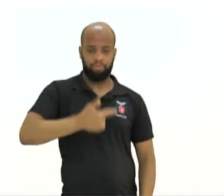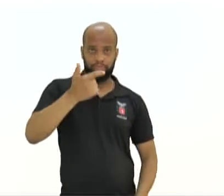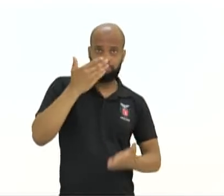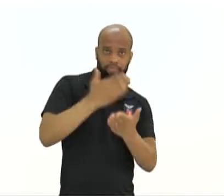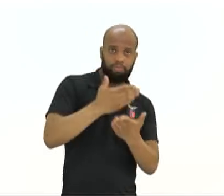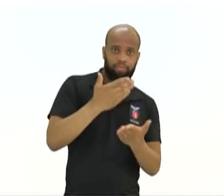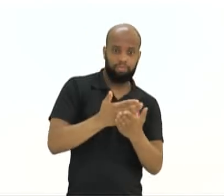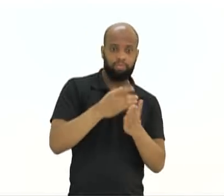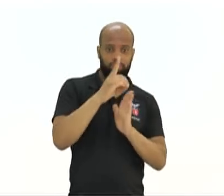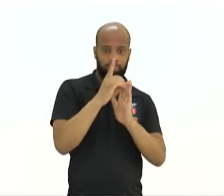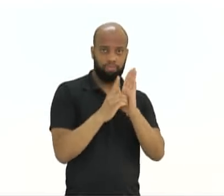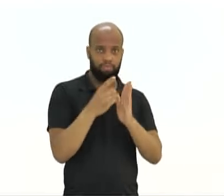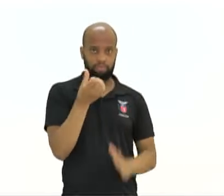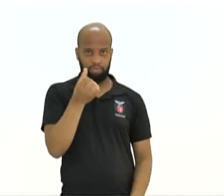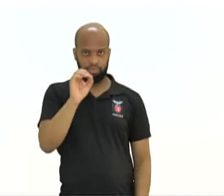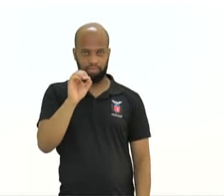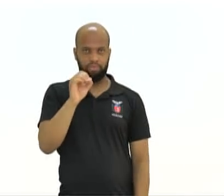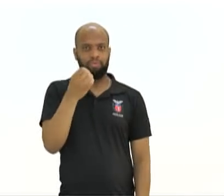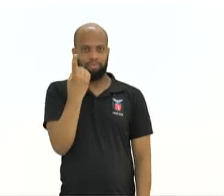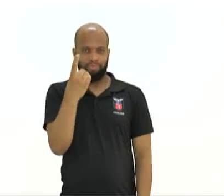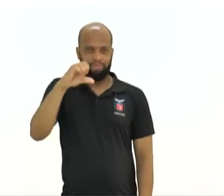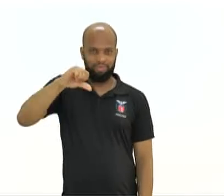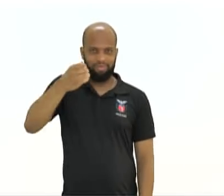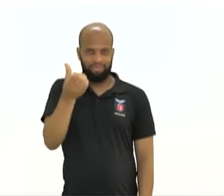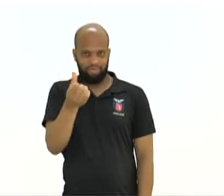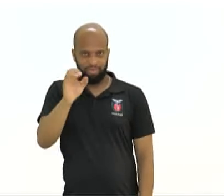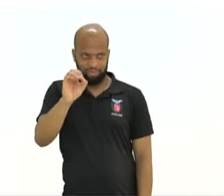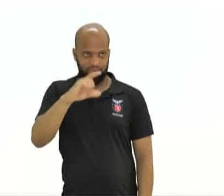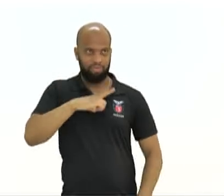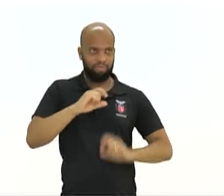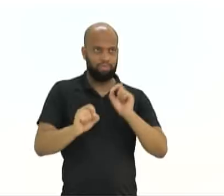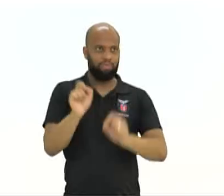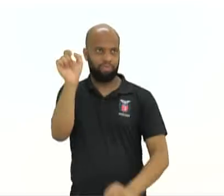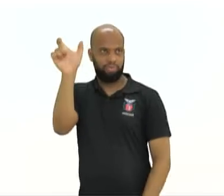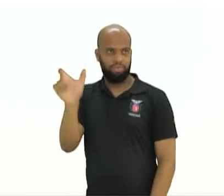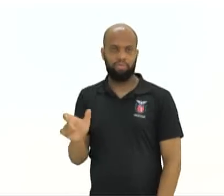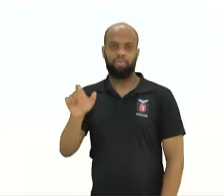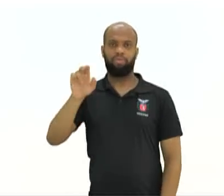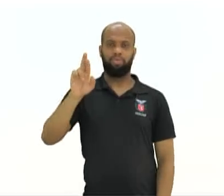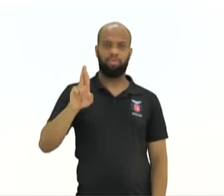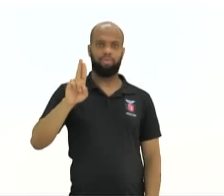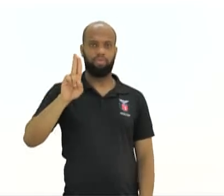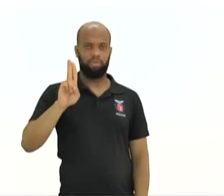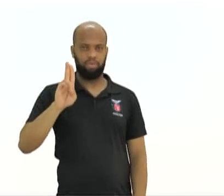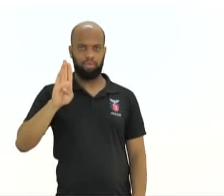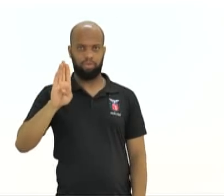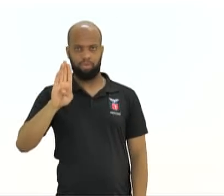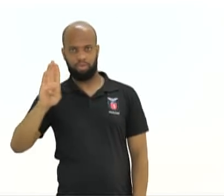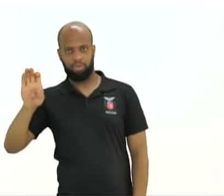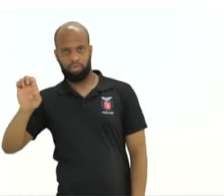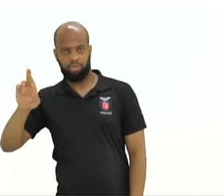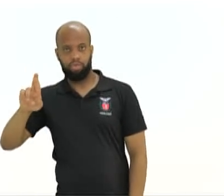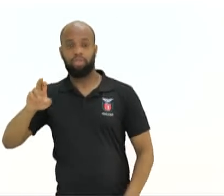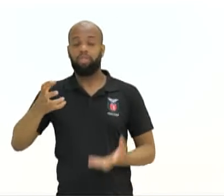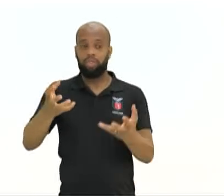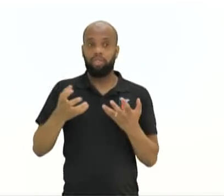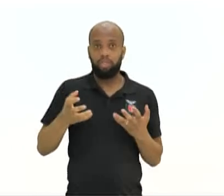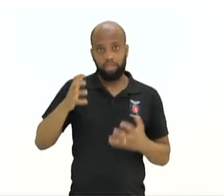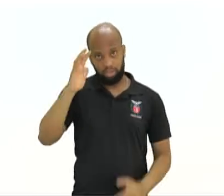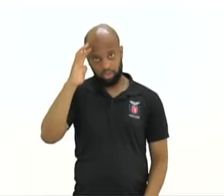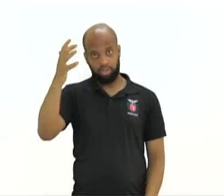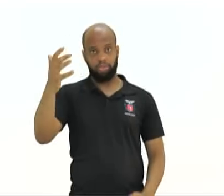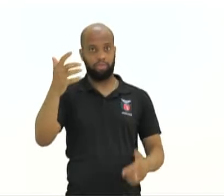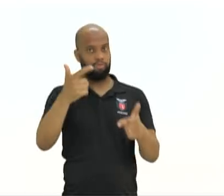de 60 por Rubber Band e Apache, para servir como opção de resolução de conflitos